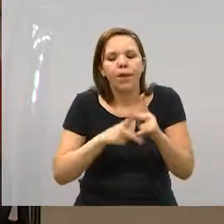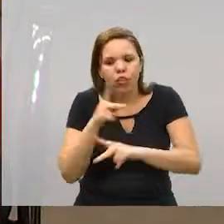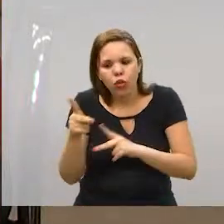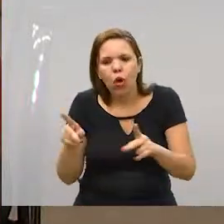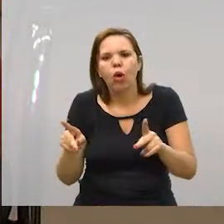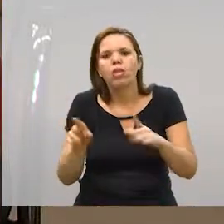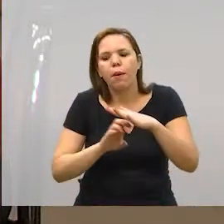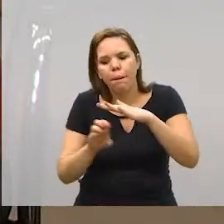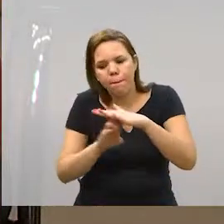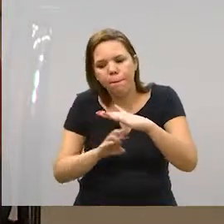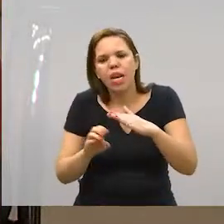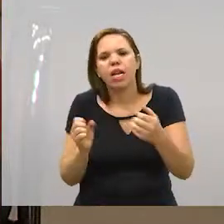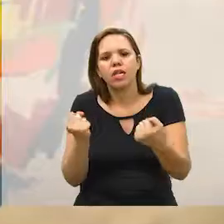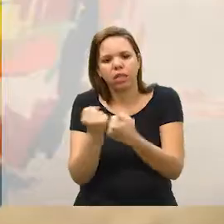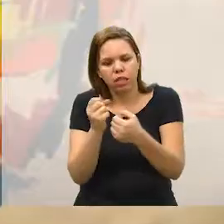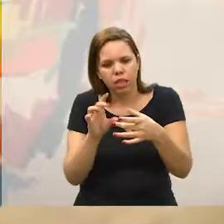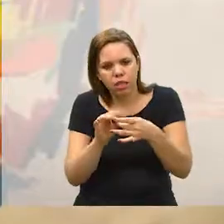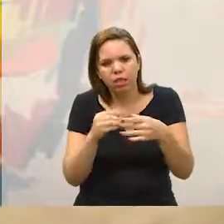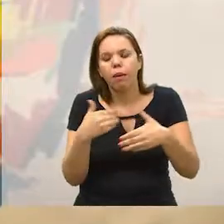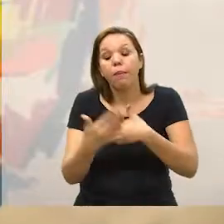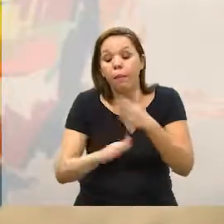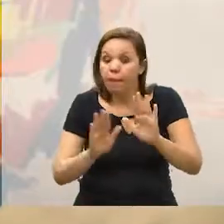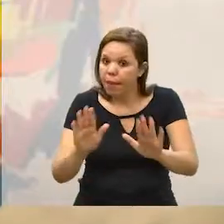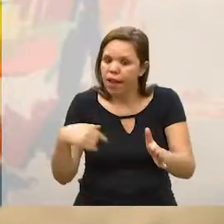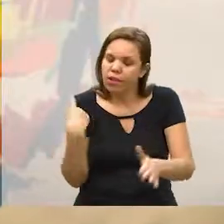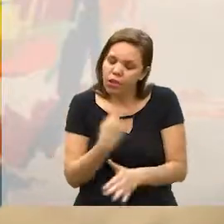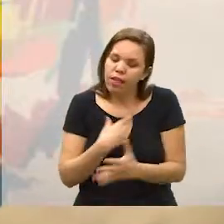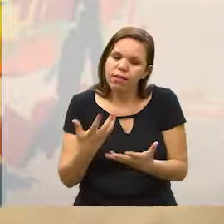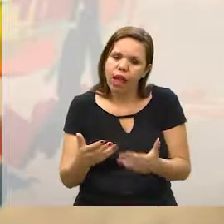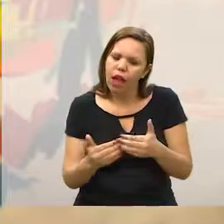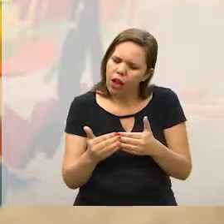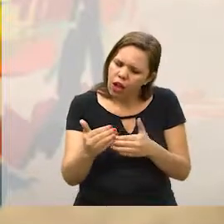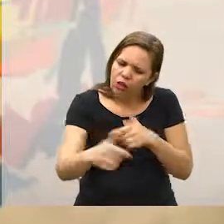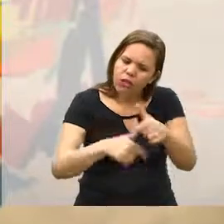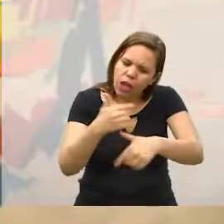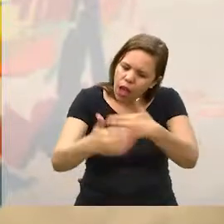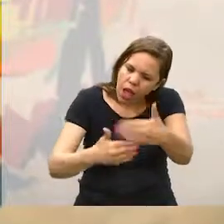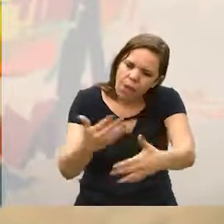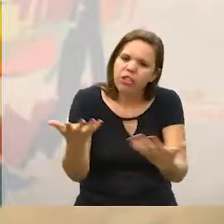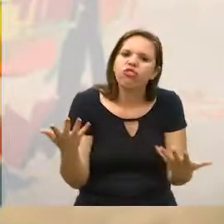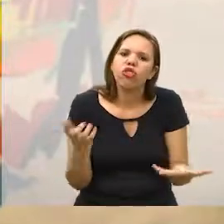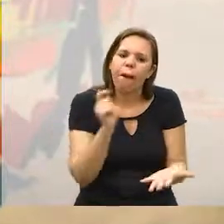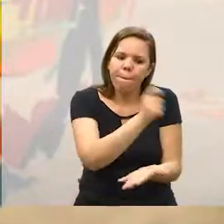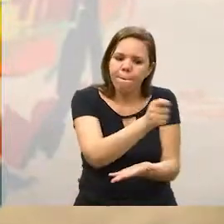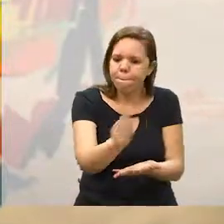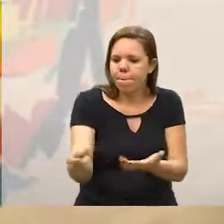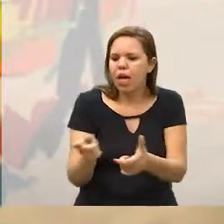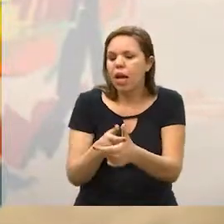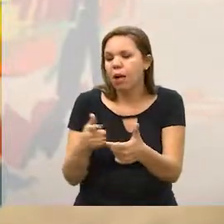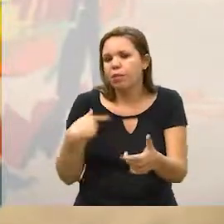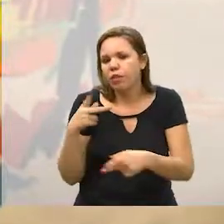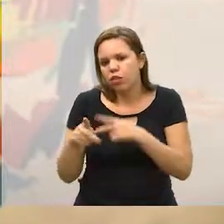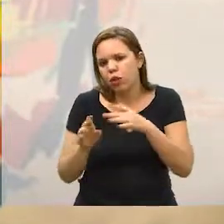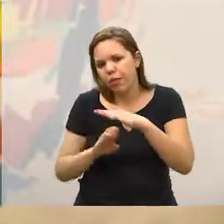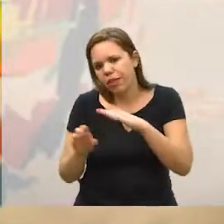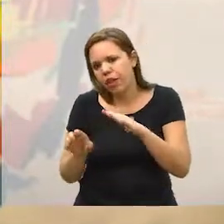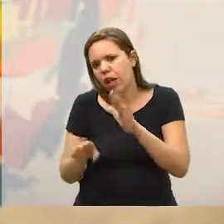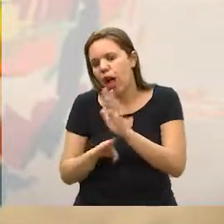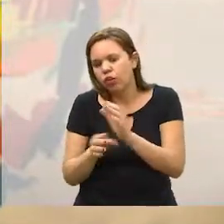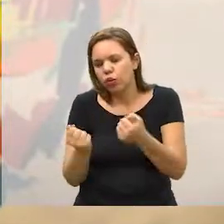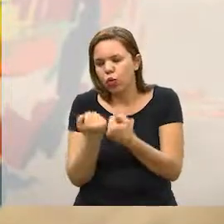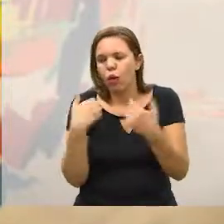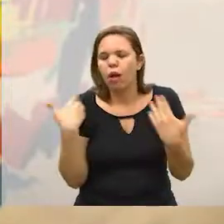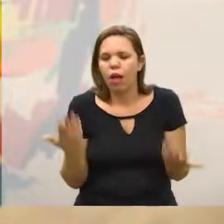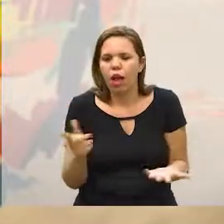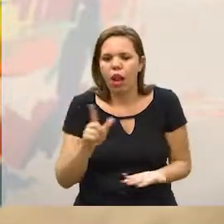com parcerias que, claro que ao longo do tempo a gente vai recompensar, enfim, né? Obviamente que são nossos parceiros, mas foi